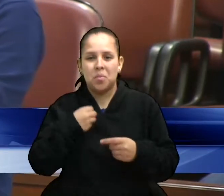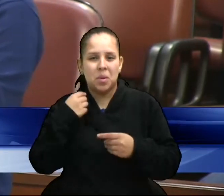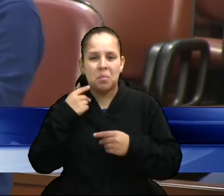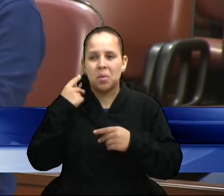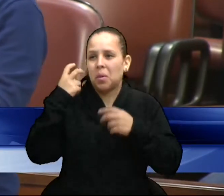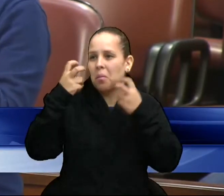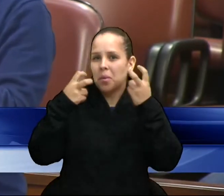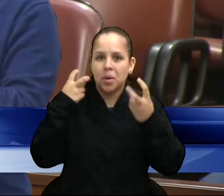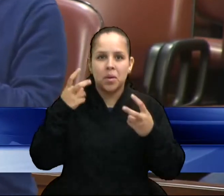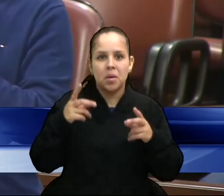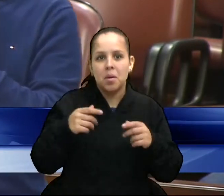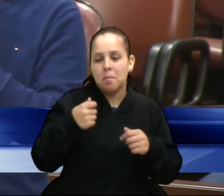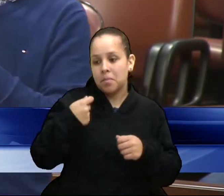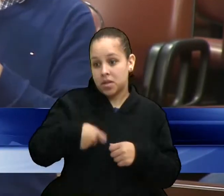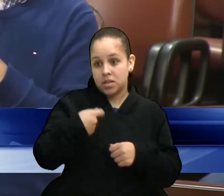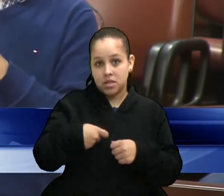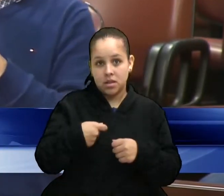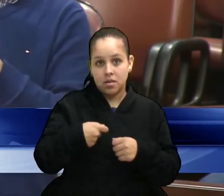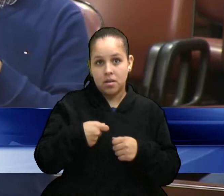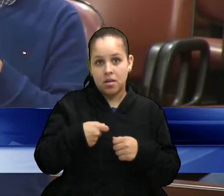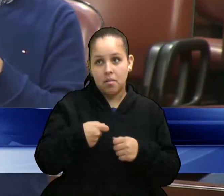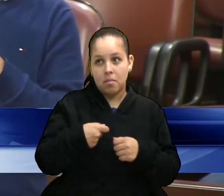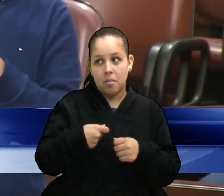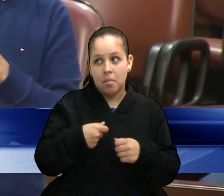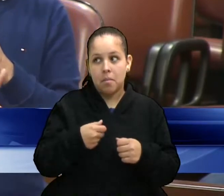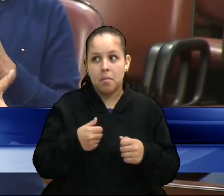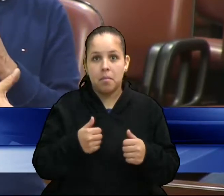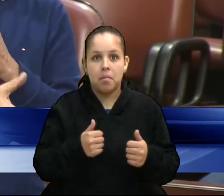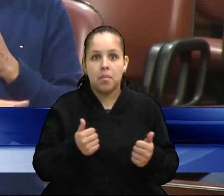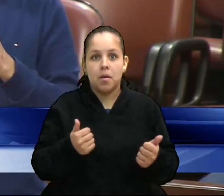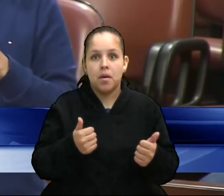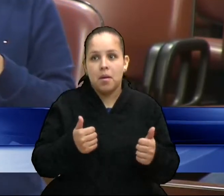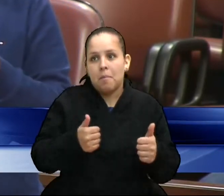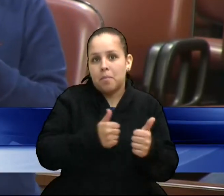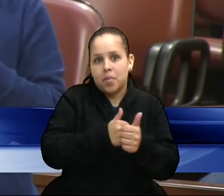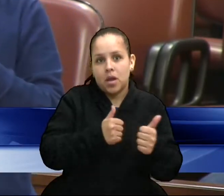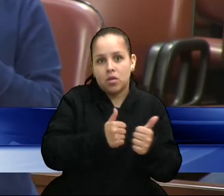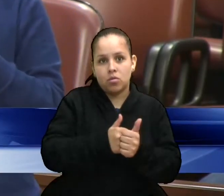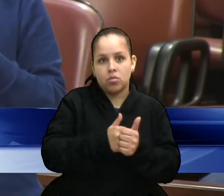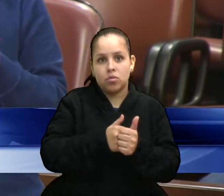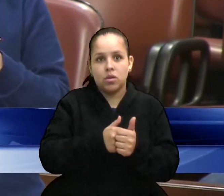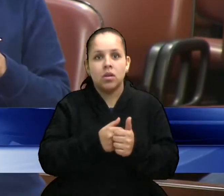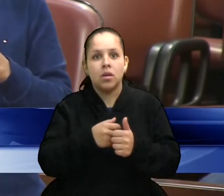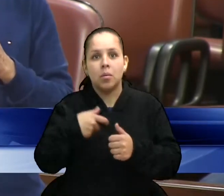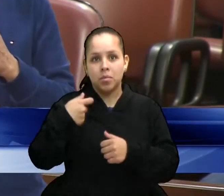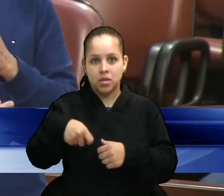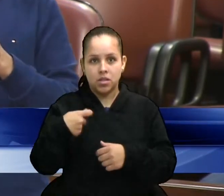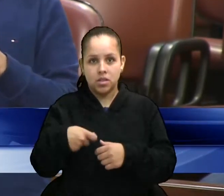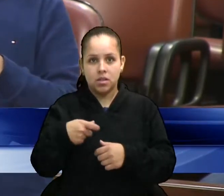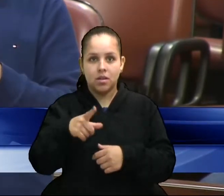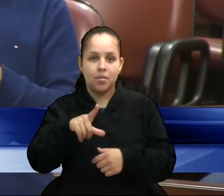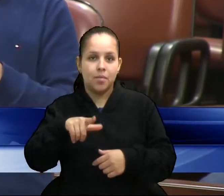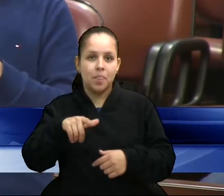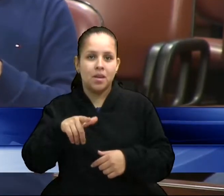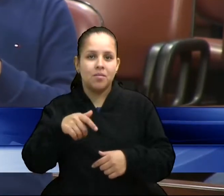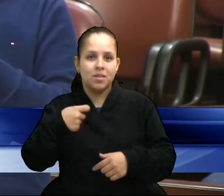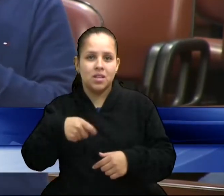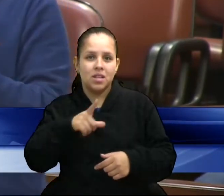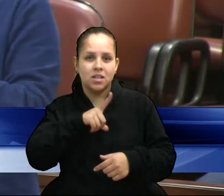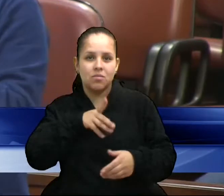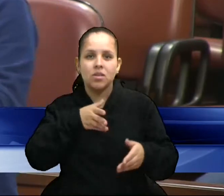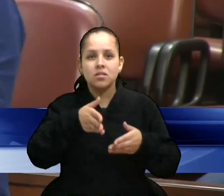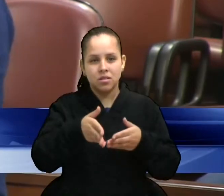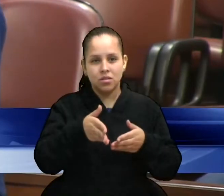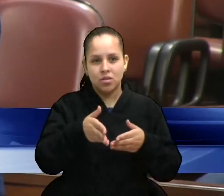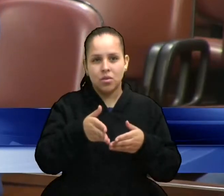estar perto da onde eu preciso, onde é de meu interesse, e eu preciso ter acesso disponível.